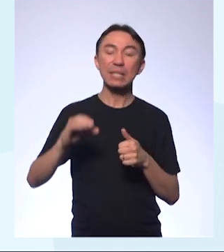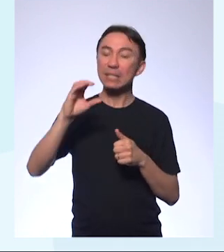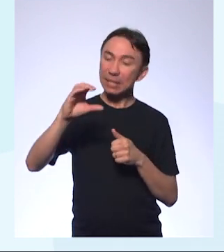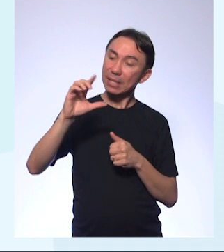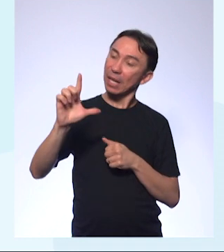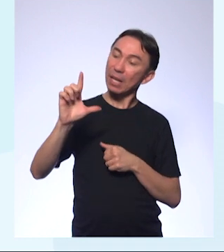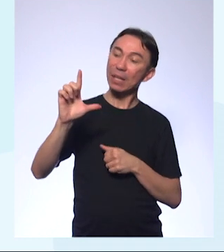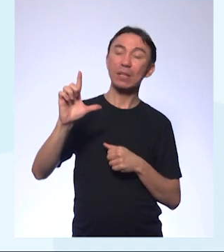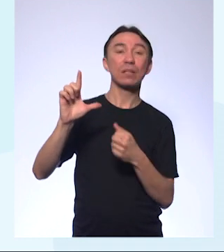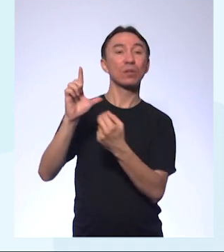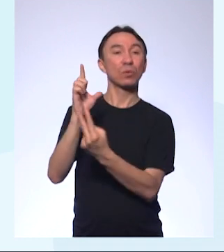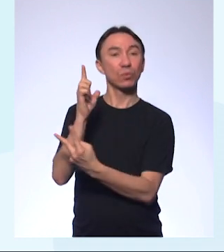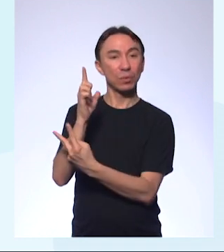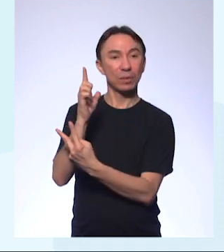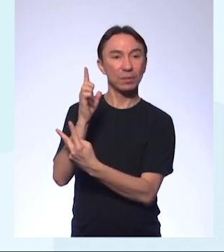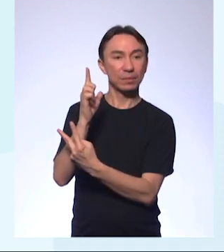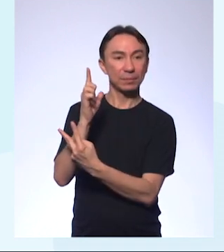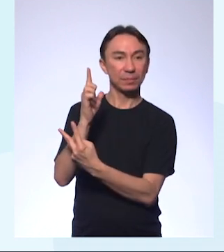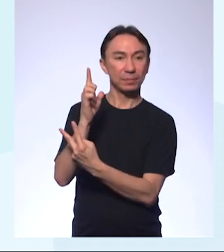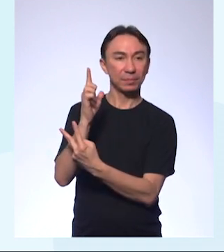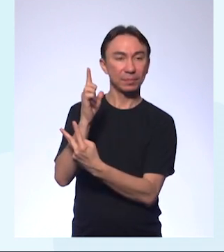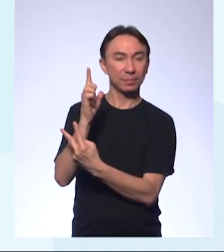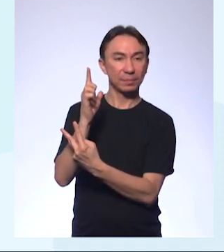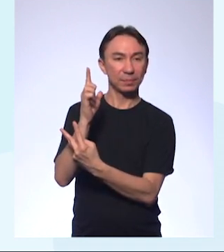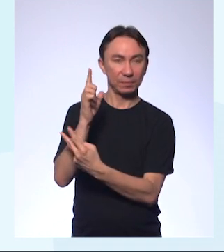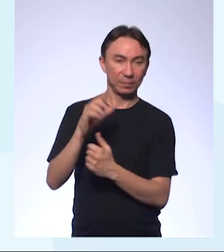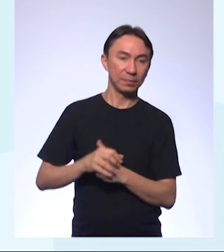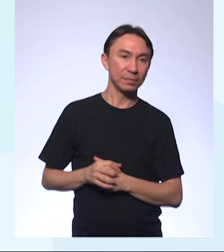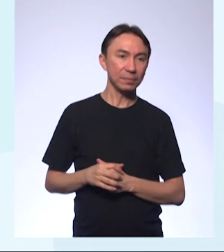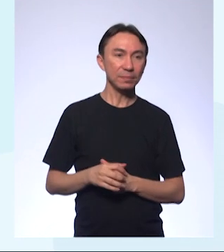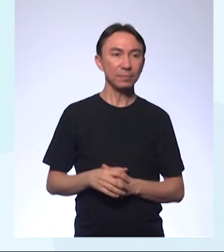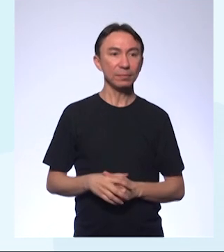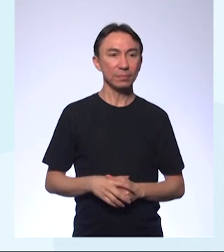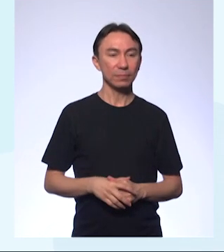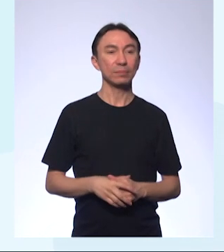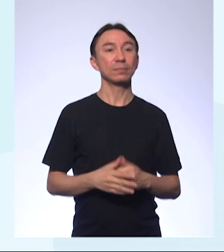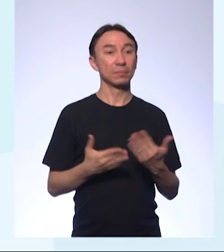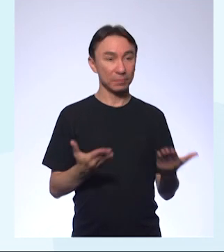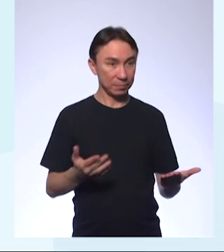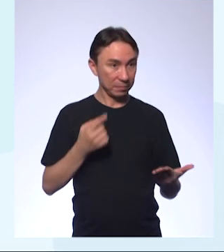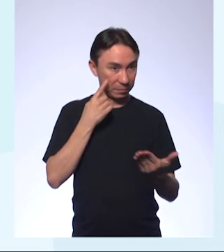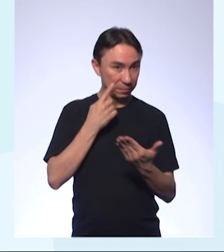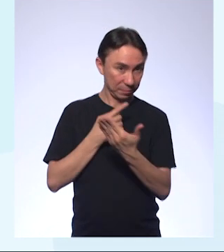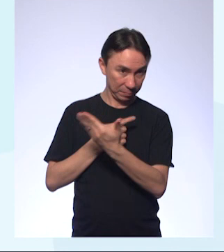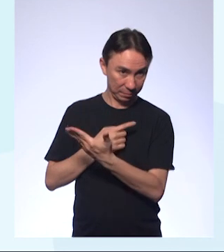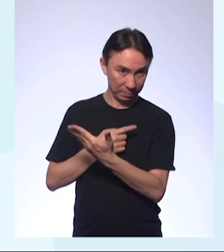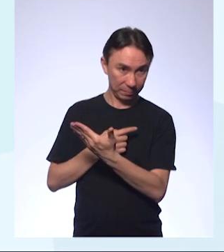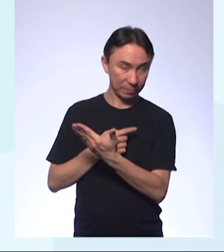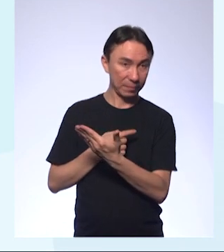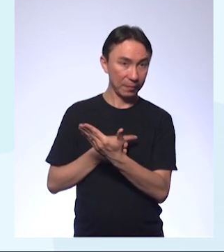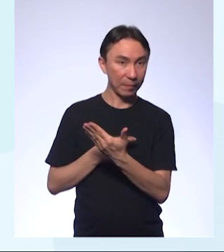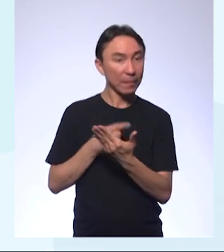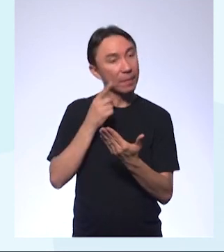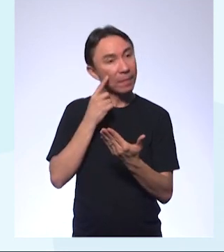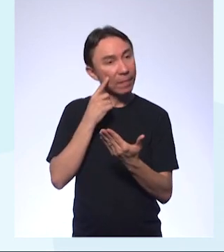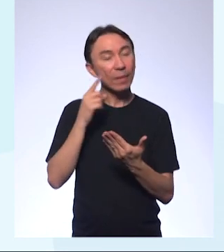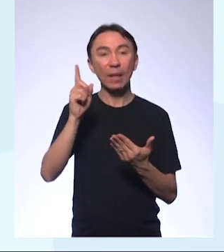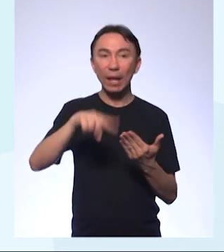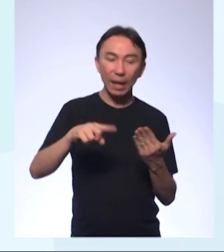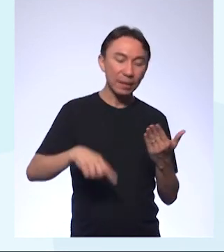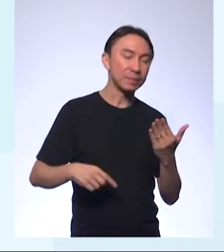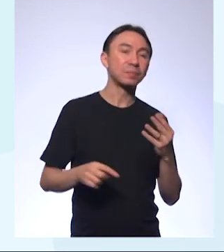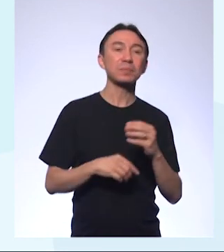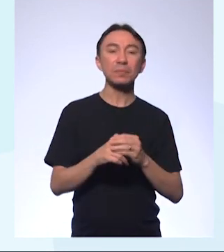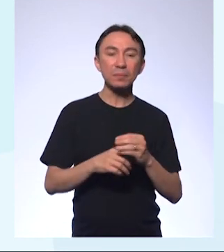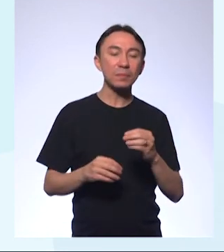Cl2. Certo? Pode continuar. Então, essa é a fórmula que a gente vai dizer a fórmula molecular, que a gente